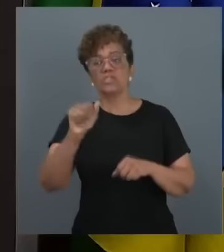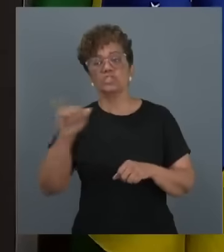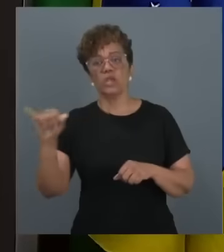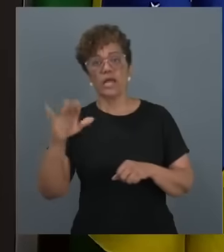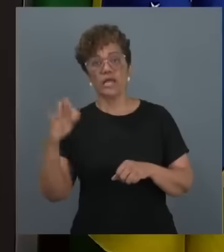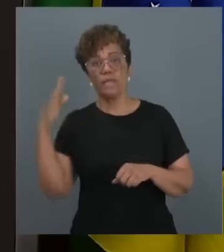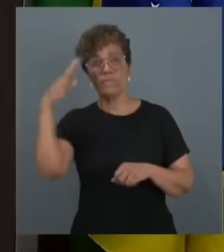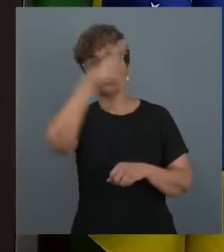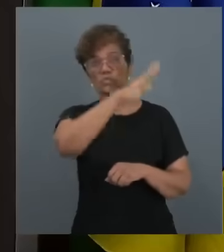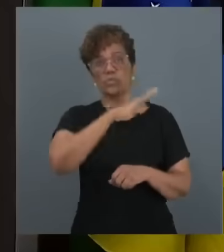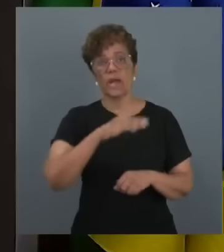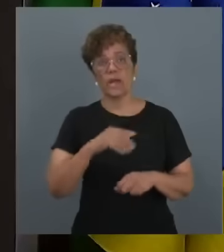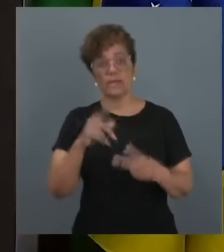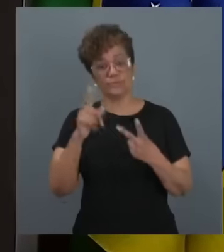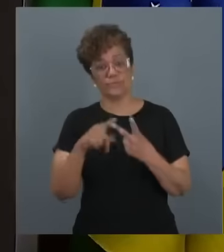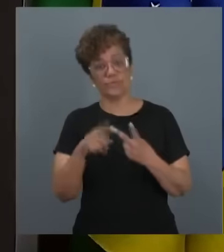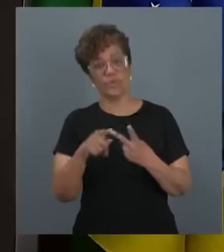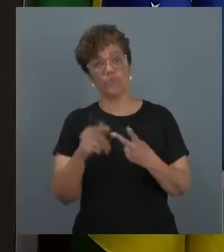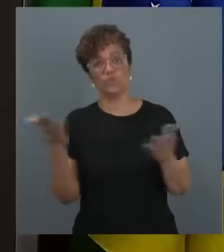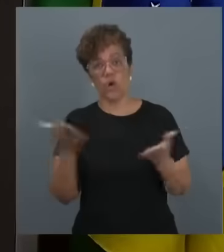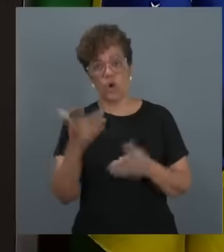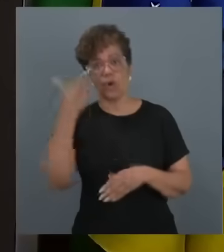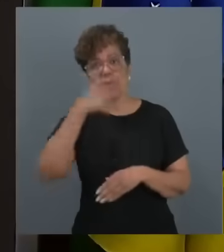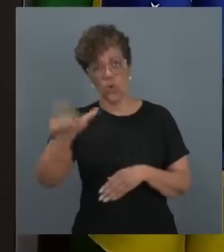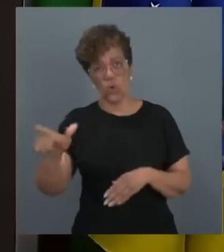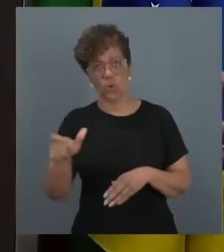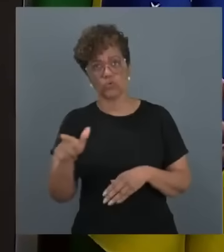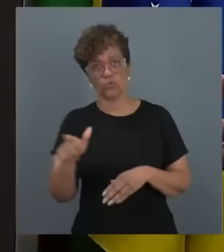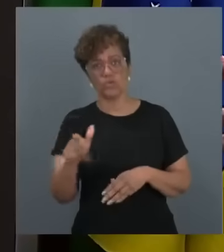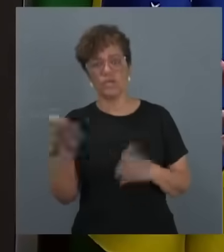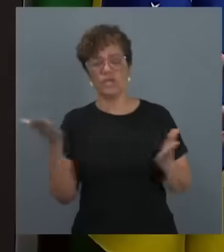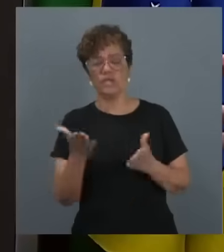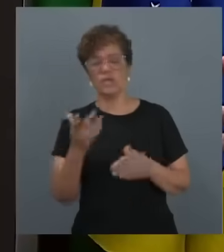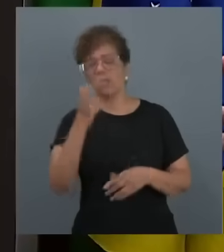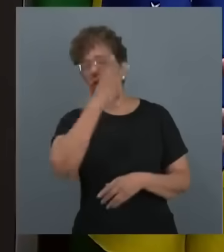isso em outro documentário do Brasil Paralelo. Aí vem aquelas pessoas